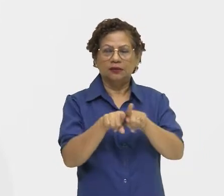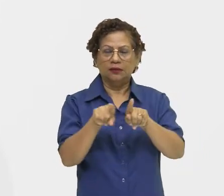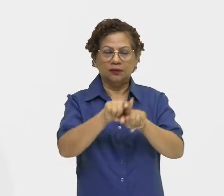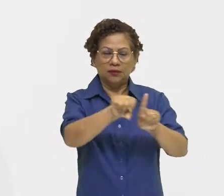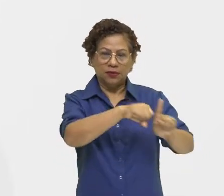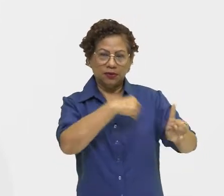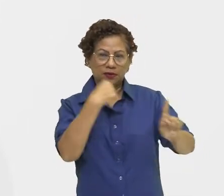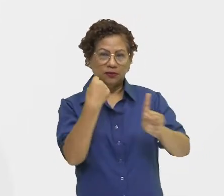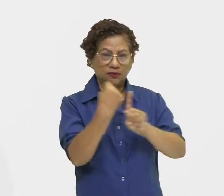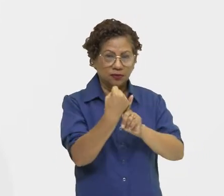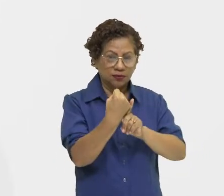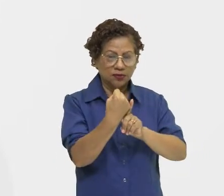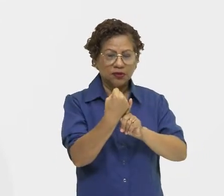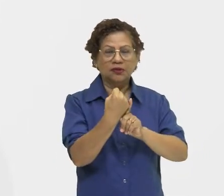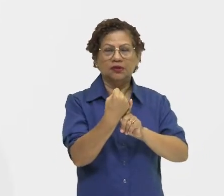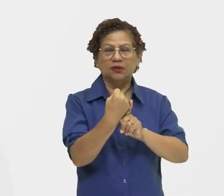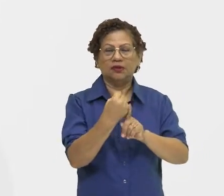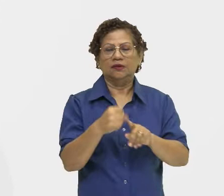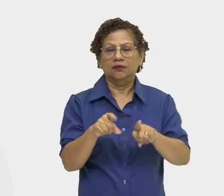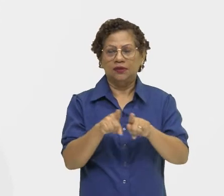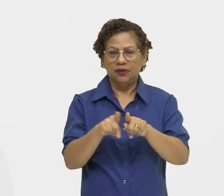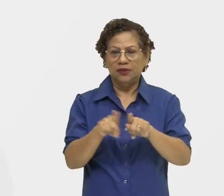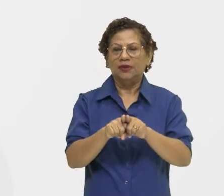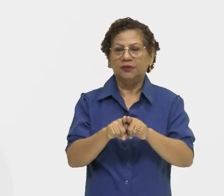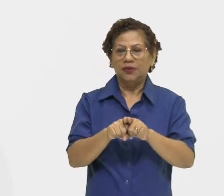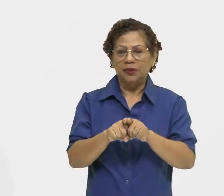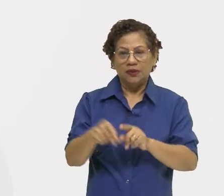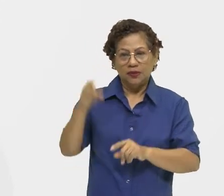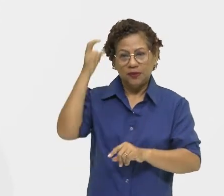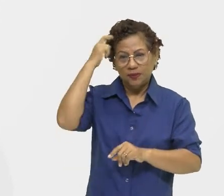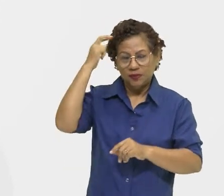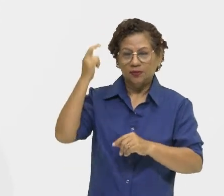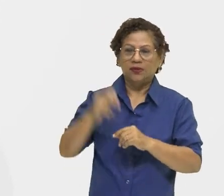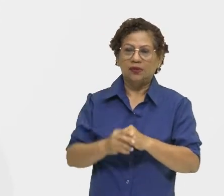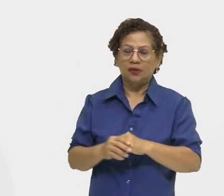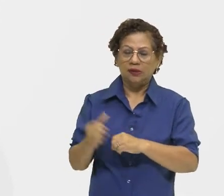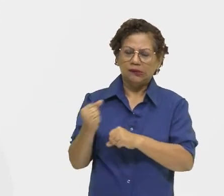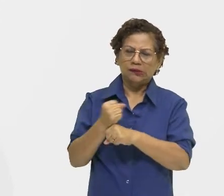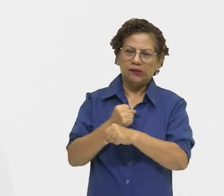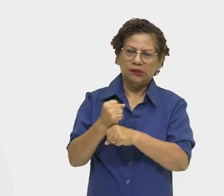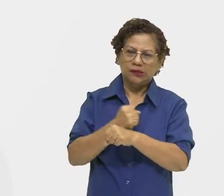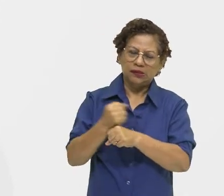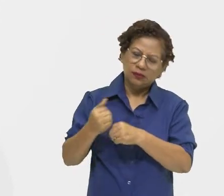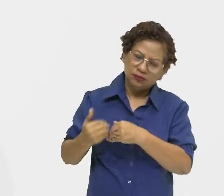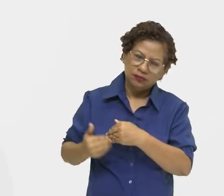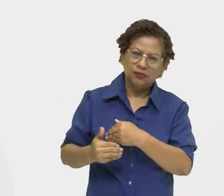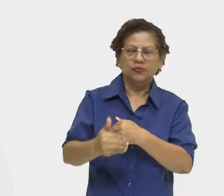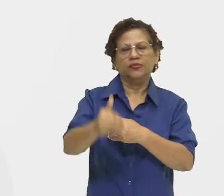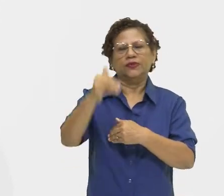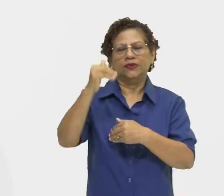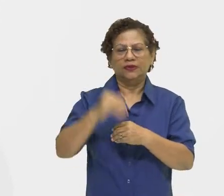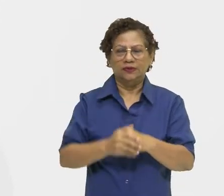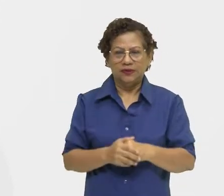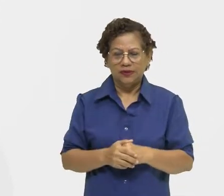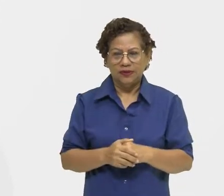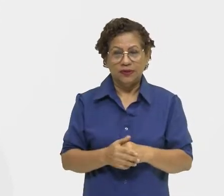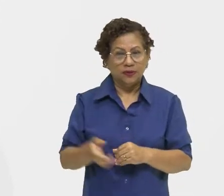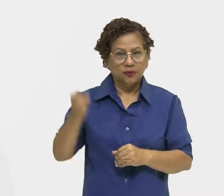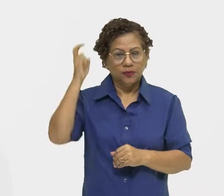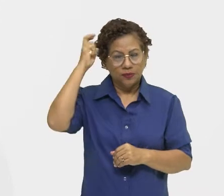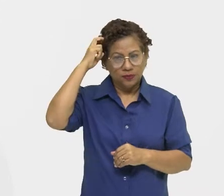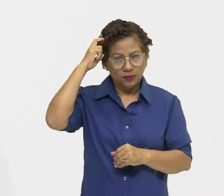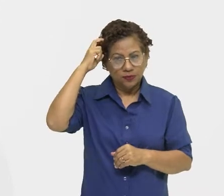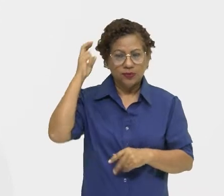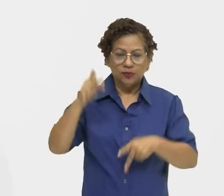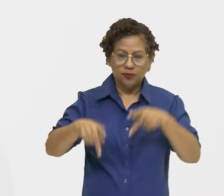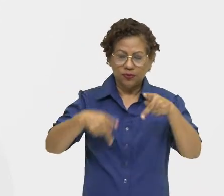em realizações culturais durante milênios. A cultura egípcia, a civilização